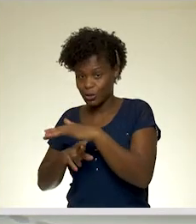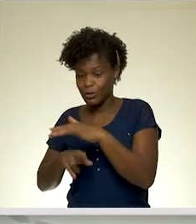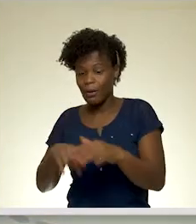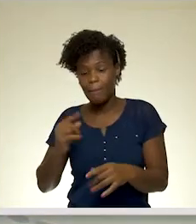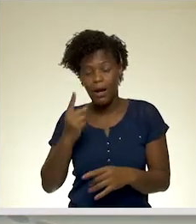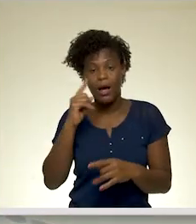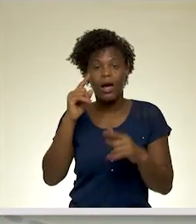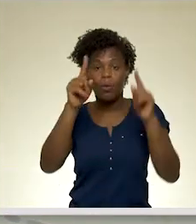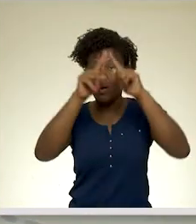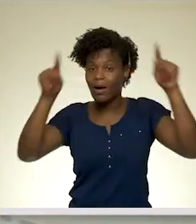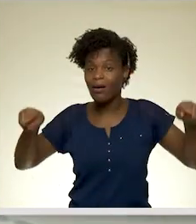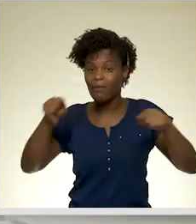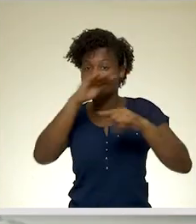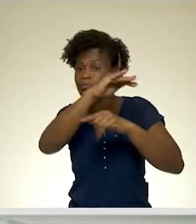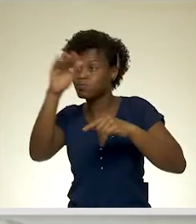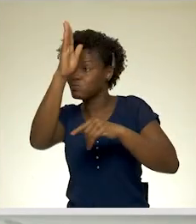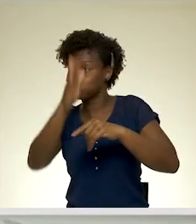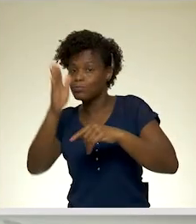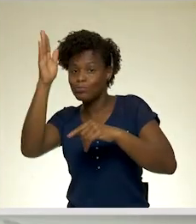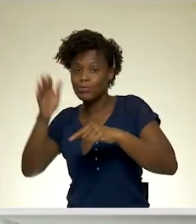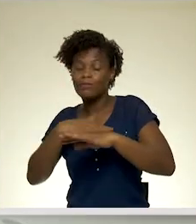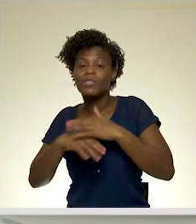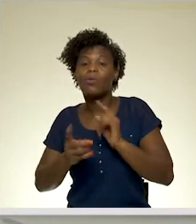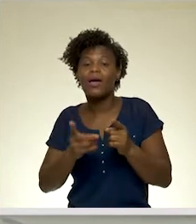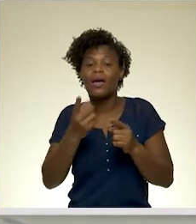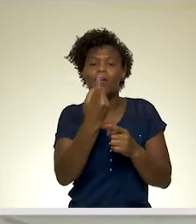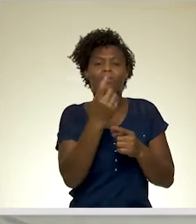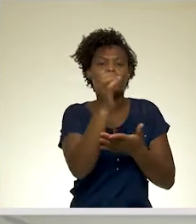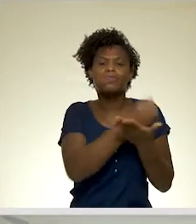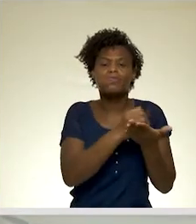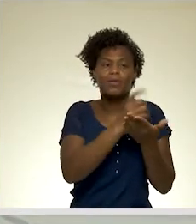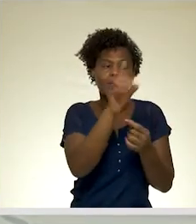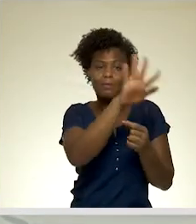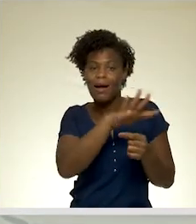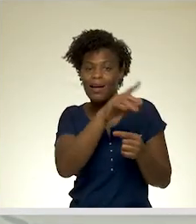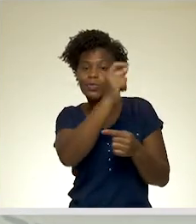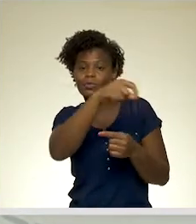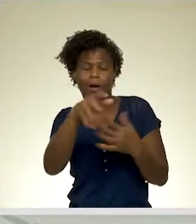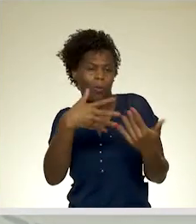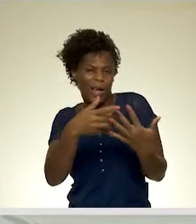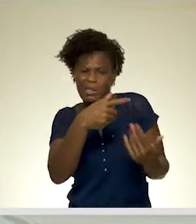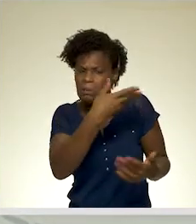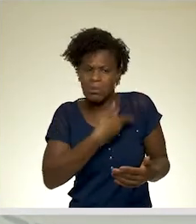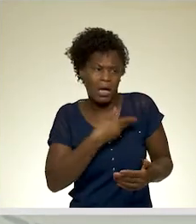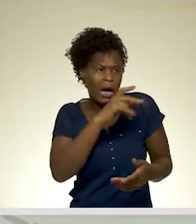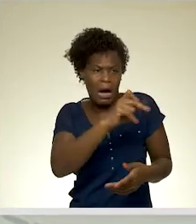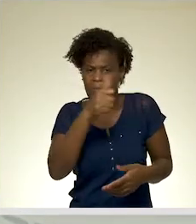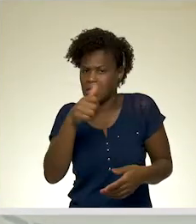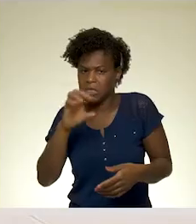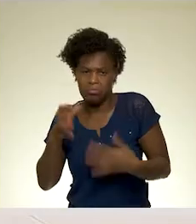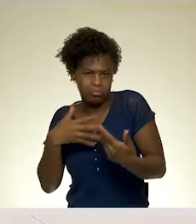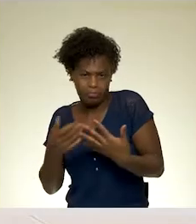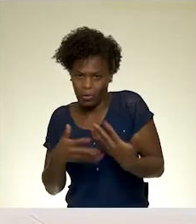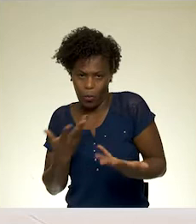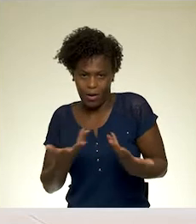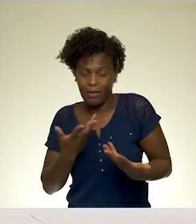para completar a tabela, o que é que vamos fazer? O espaço vazio completa-se com uma letra qualquer, uma incógnita.